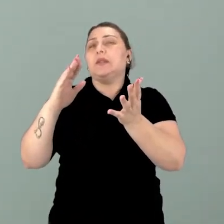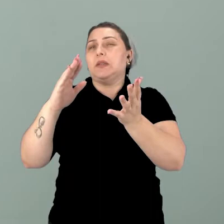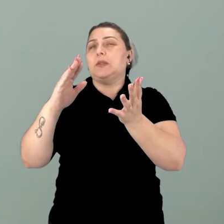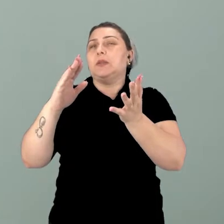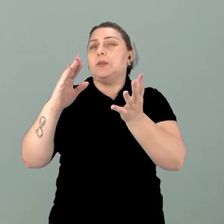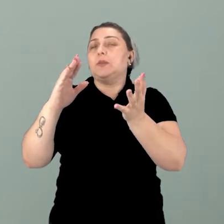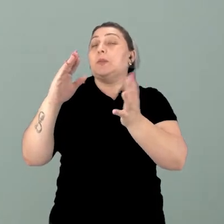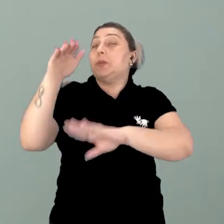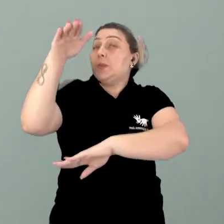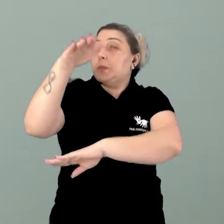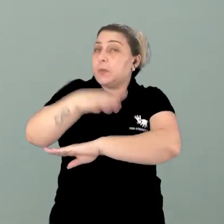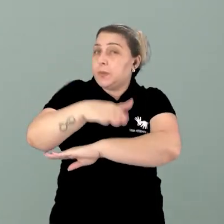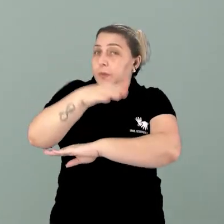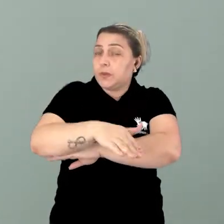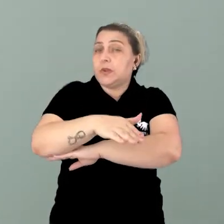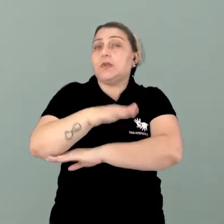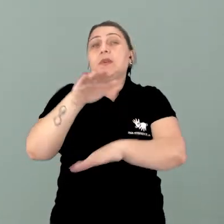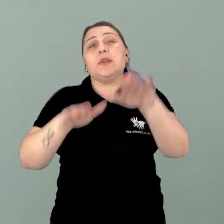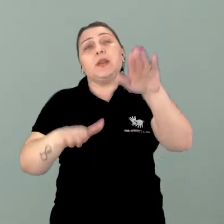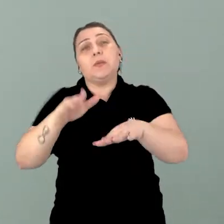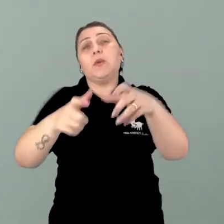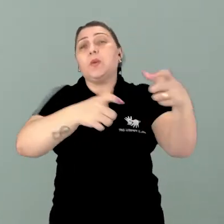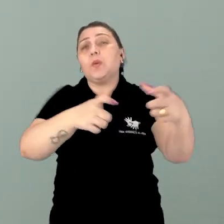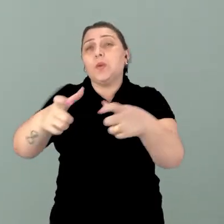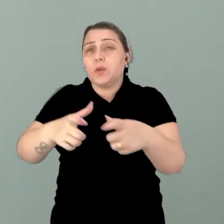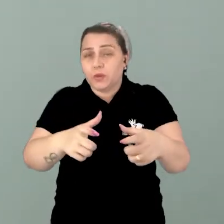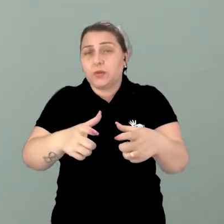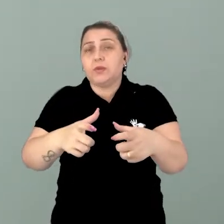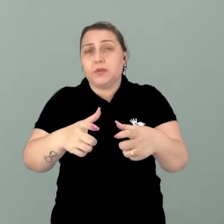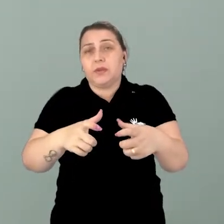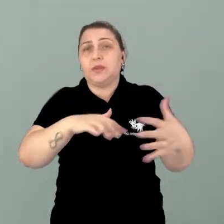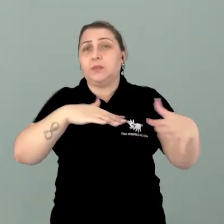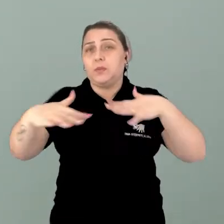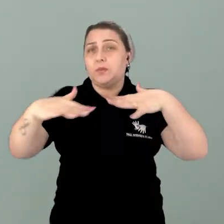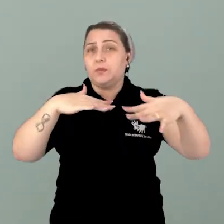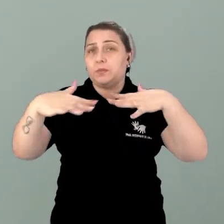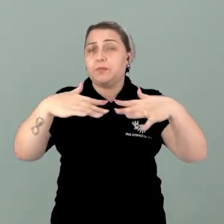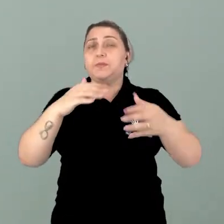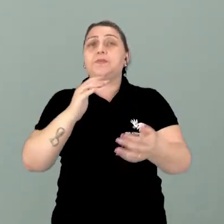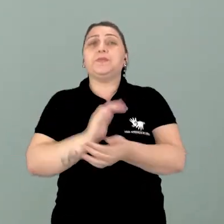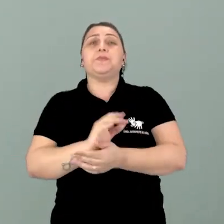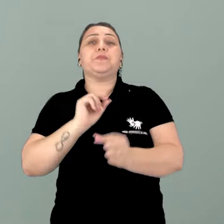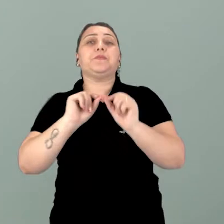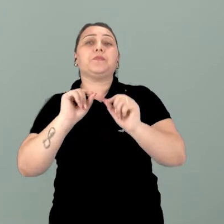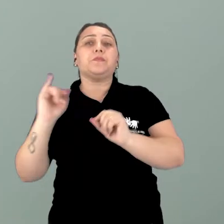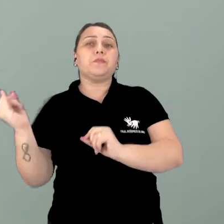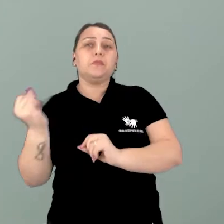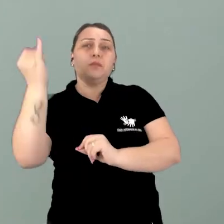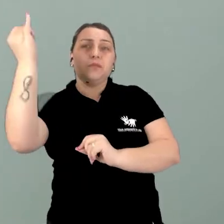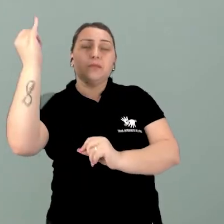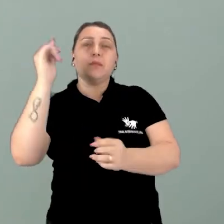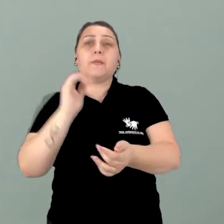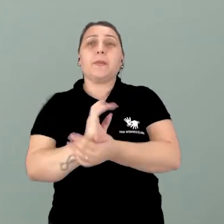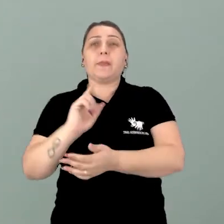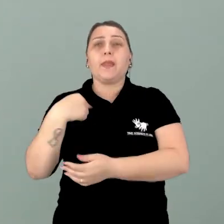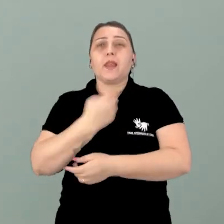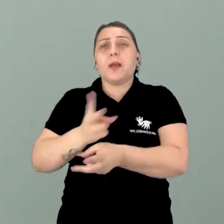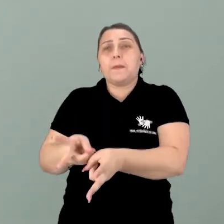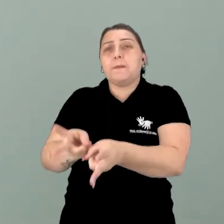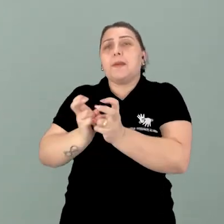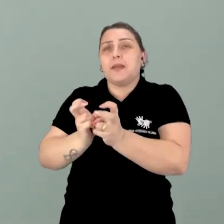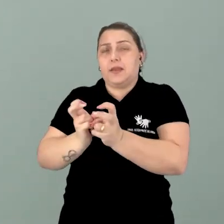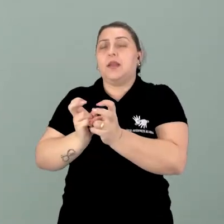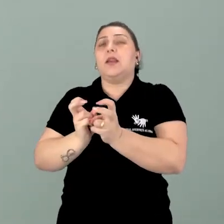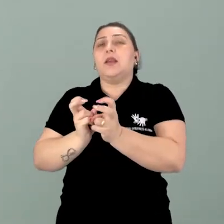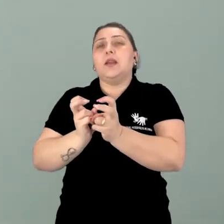tudo vai depender de onde você está localizado nesse momento desse movimento. E aí o que é importante? Que a gente perceba que